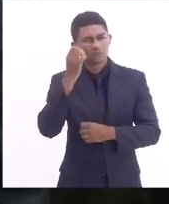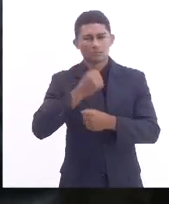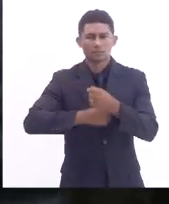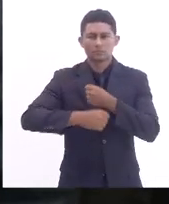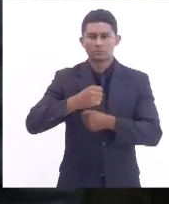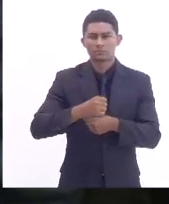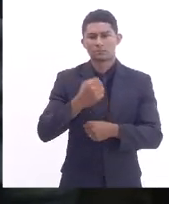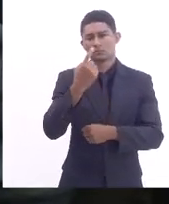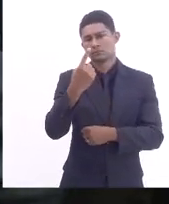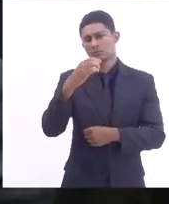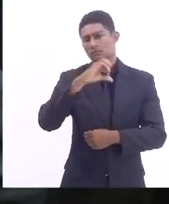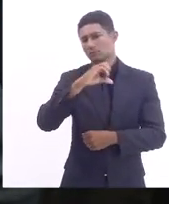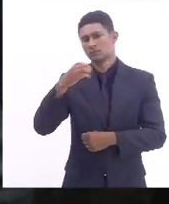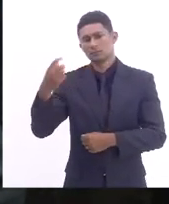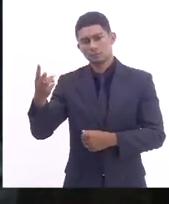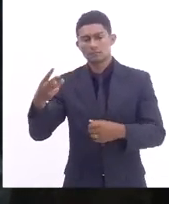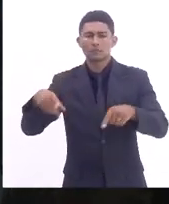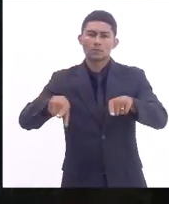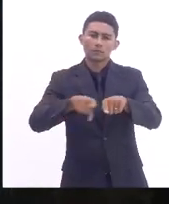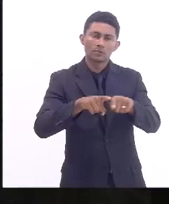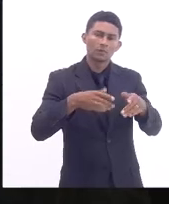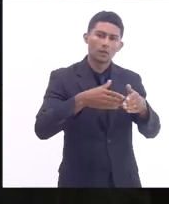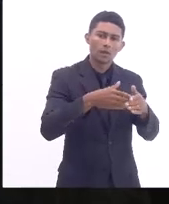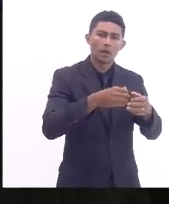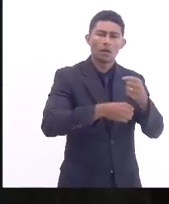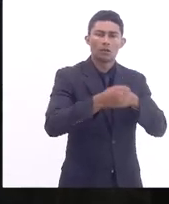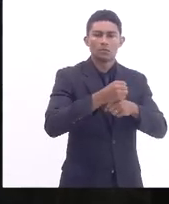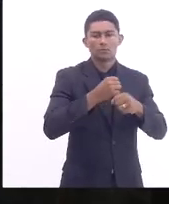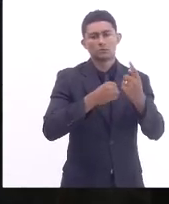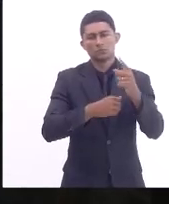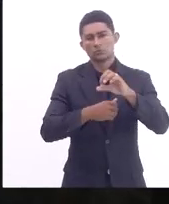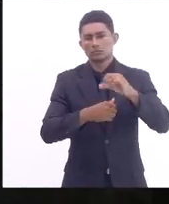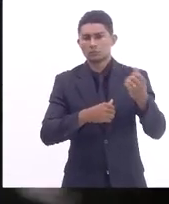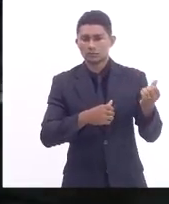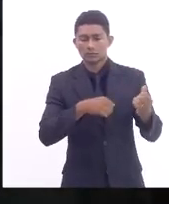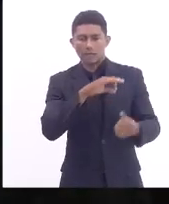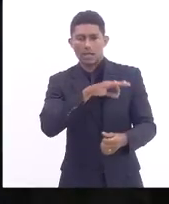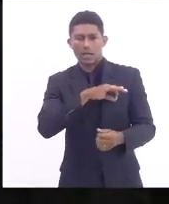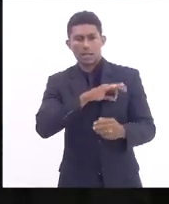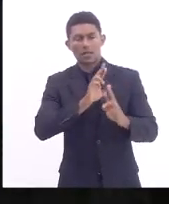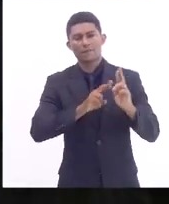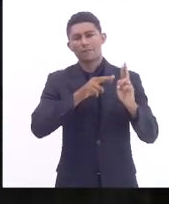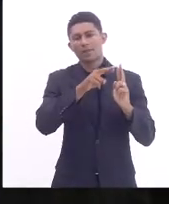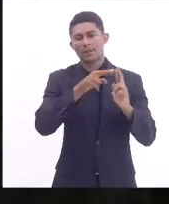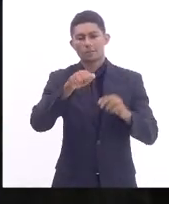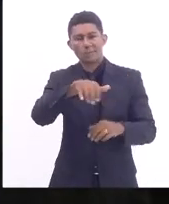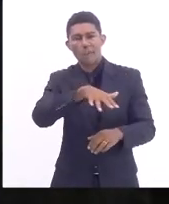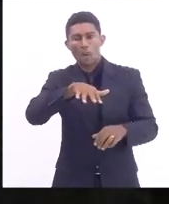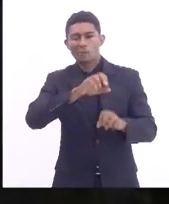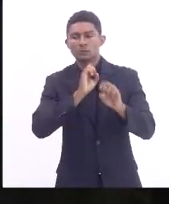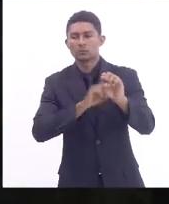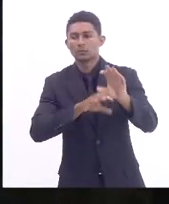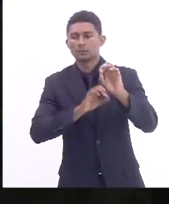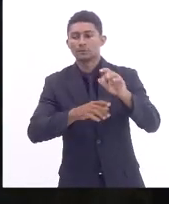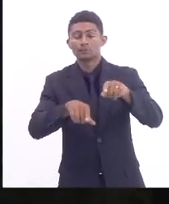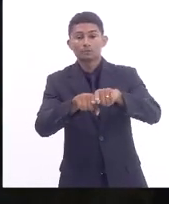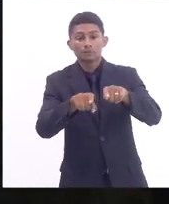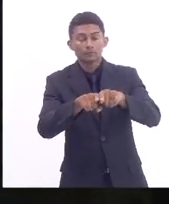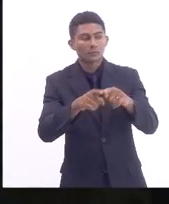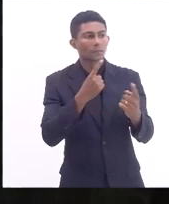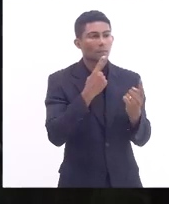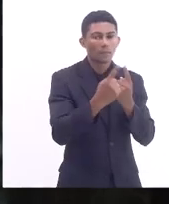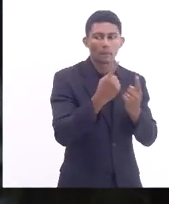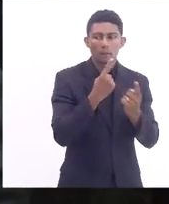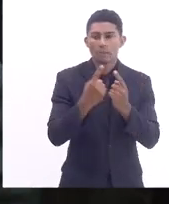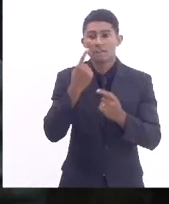93 a 96 por aí era referência de salário da educação era referência de tentar discutir o orçamento tô conversando